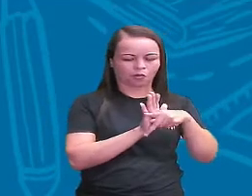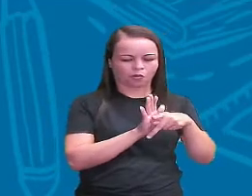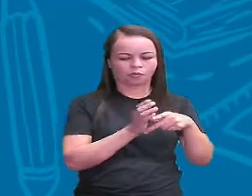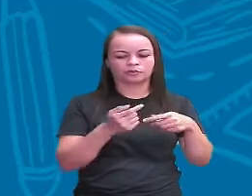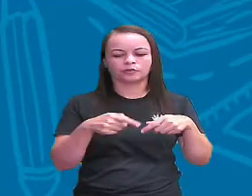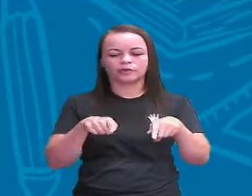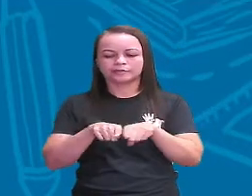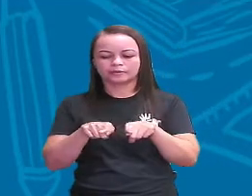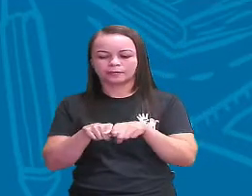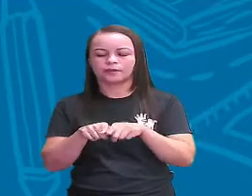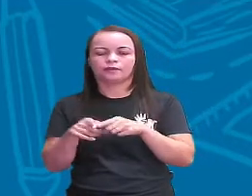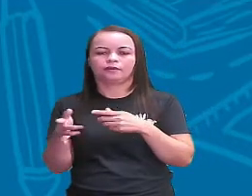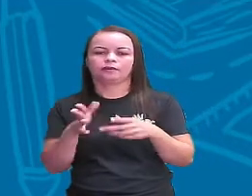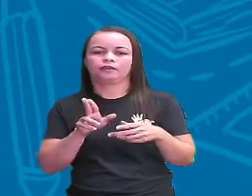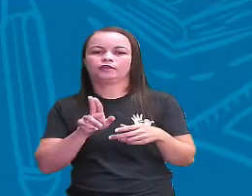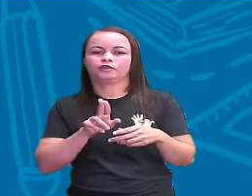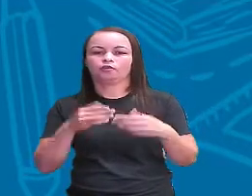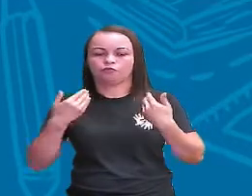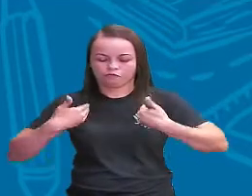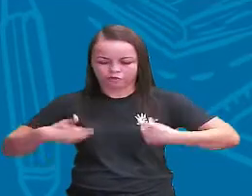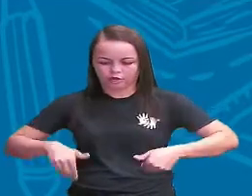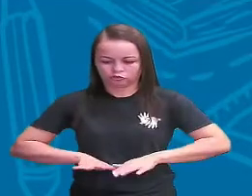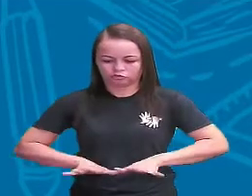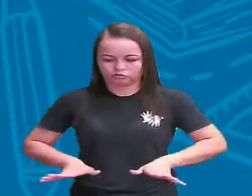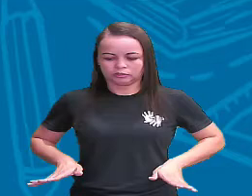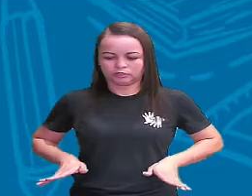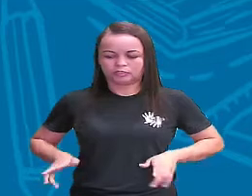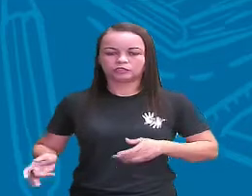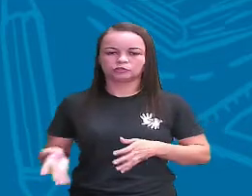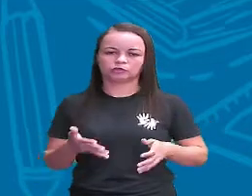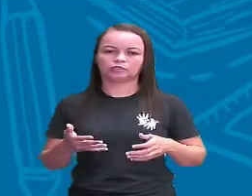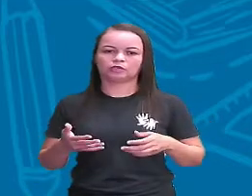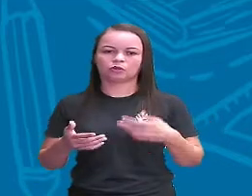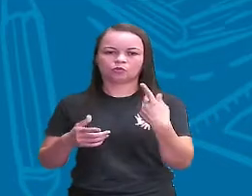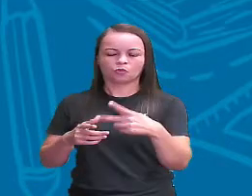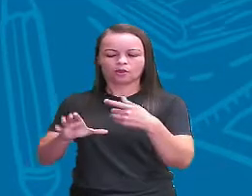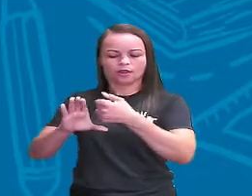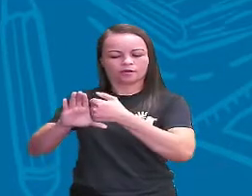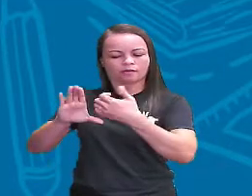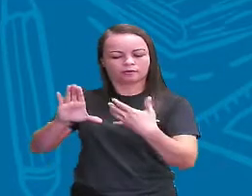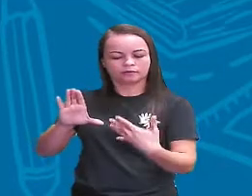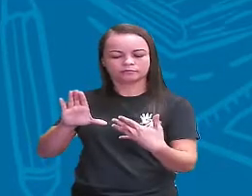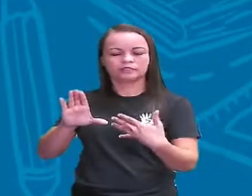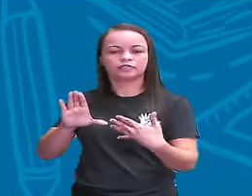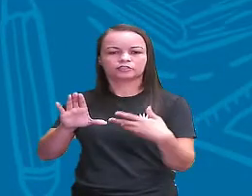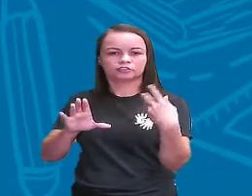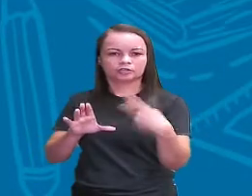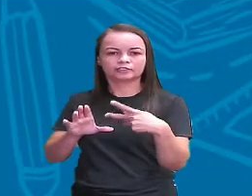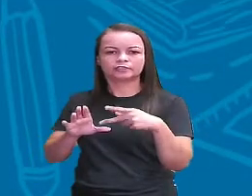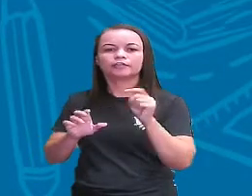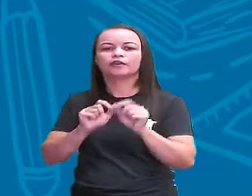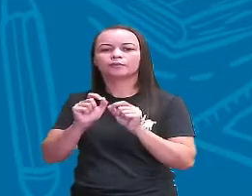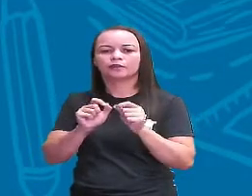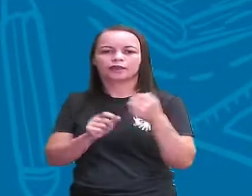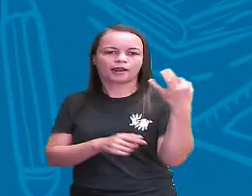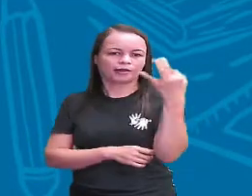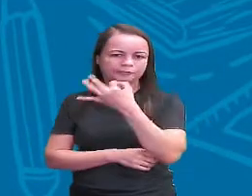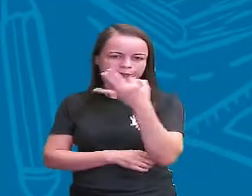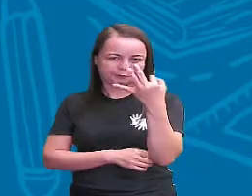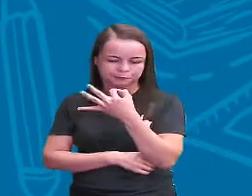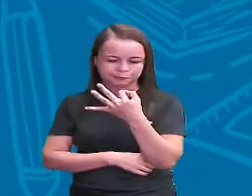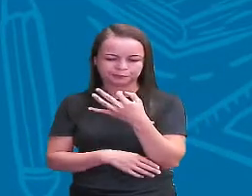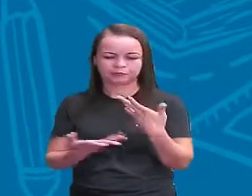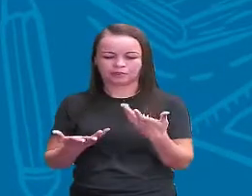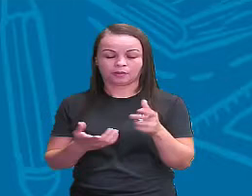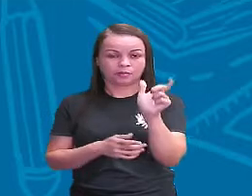e temos o vestido. O vestido está sendo qualificado, está tendo uma característica, que ele é lindo. Então, a